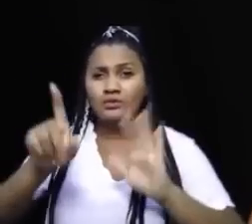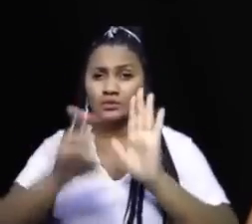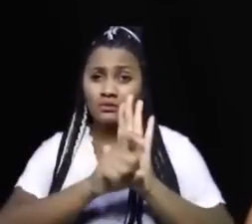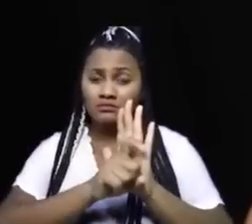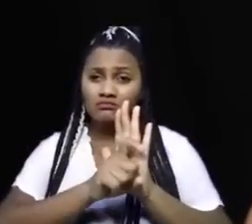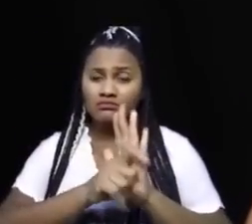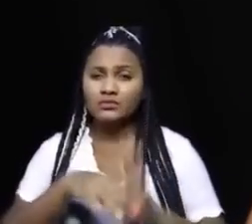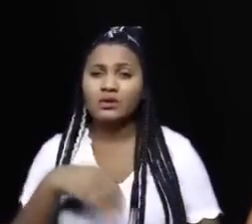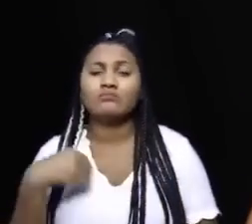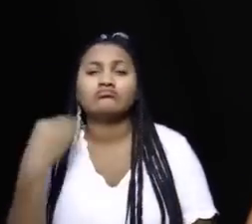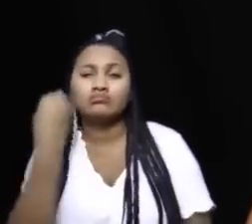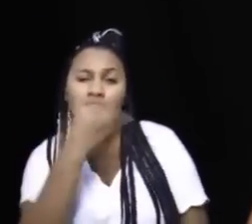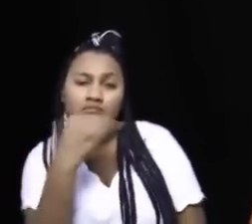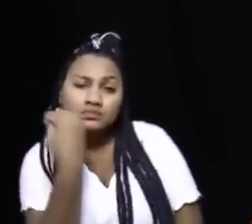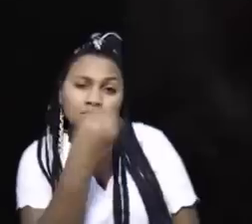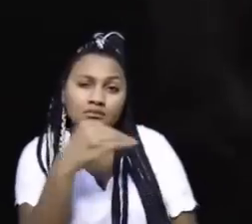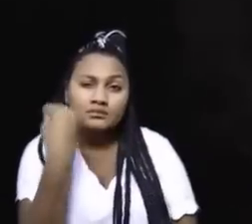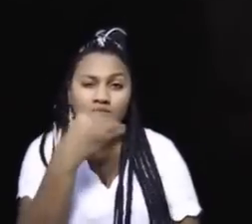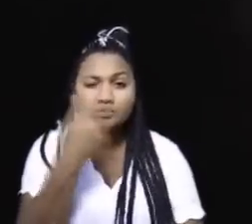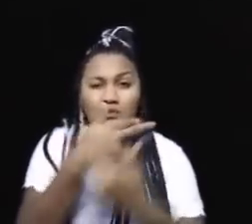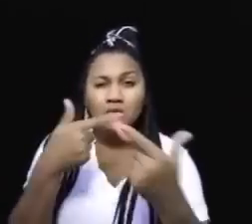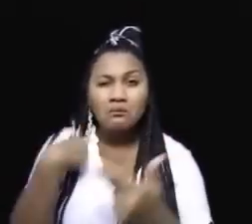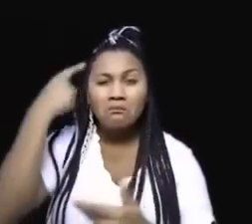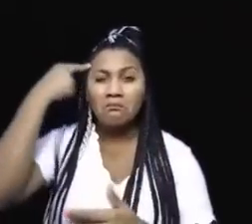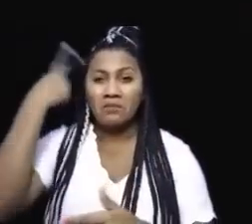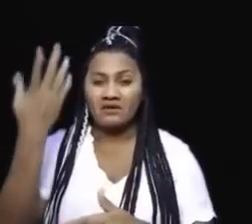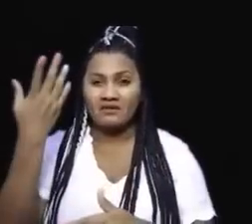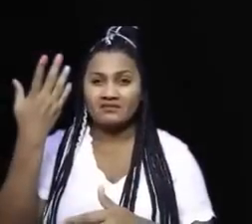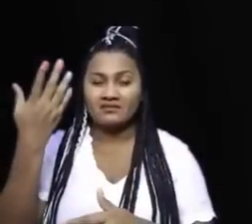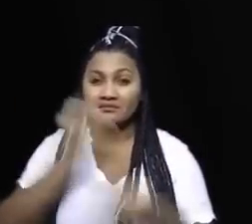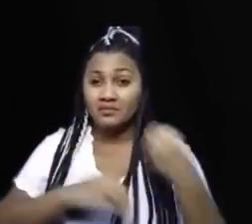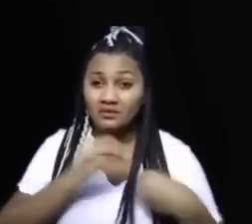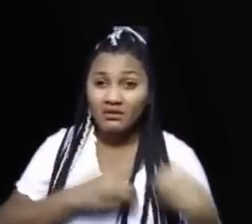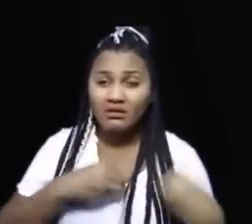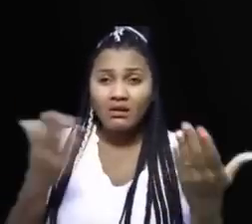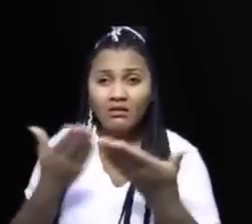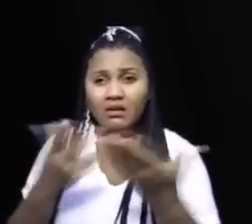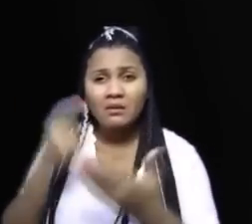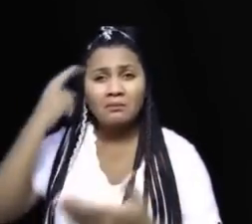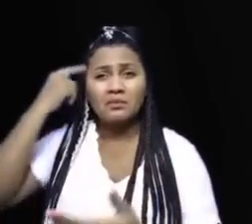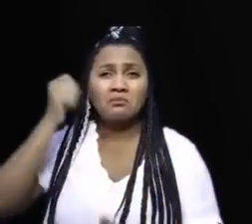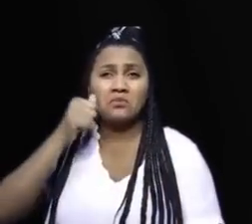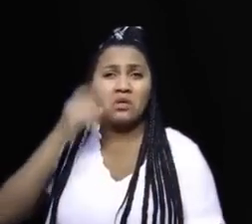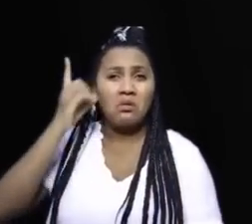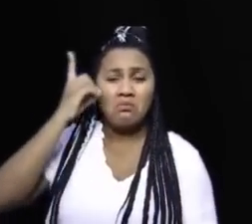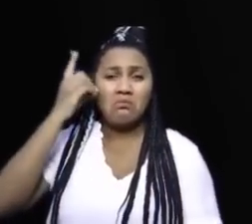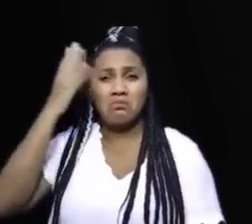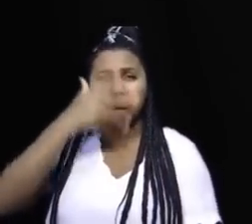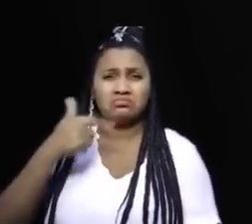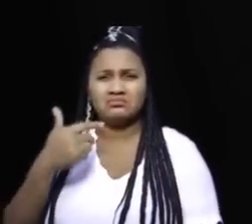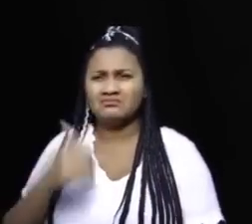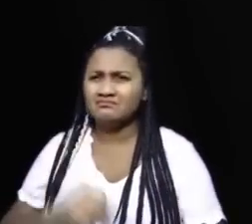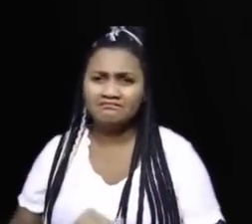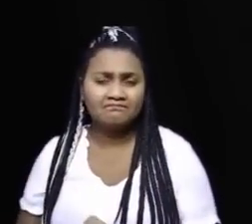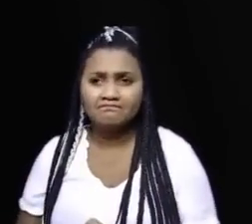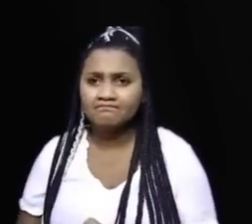A sensualidade, que antes era vista como uma obra da carne, agora se tornou a maior virtude de uma mulher. A luz